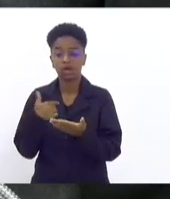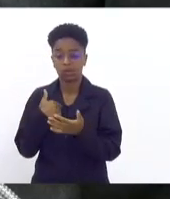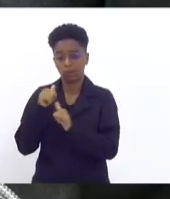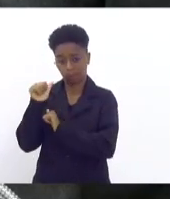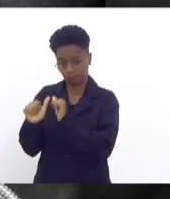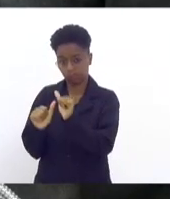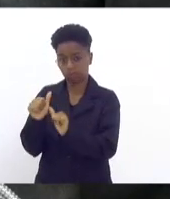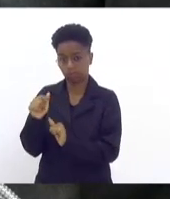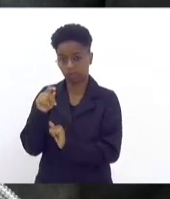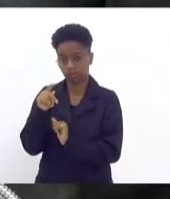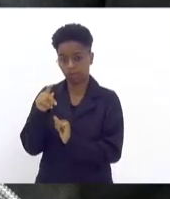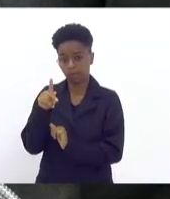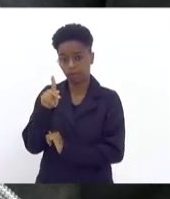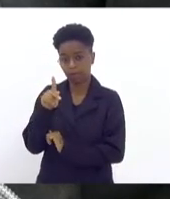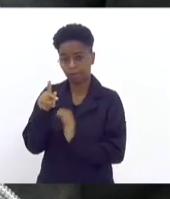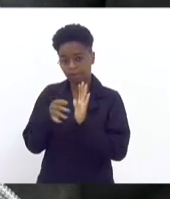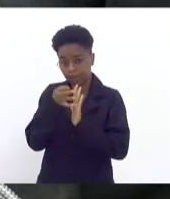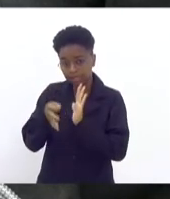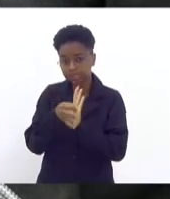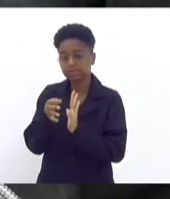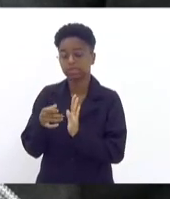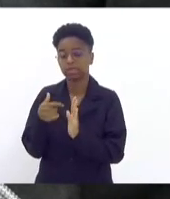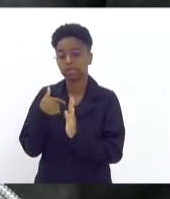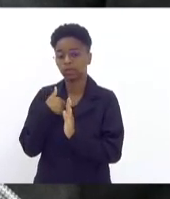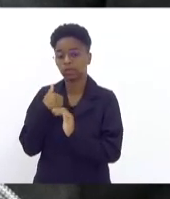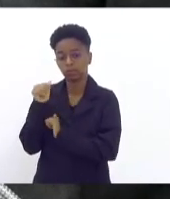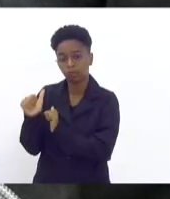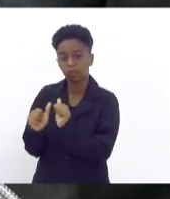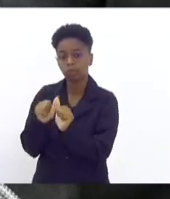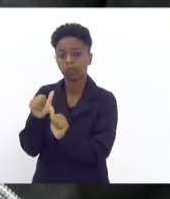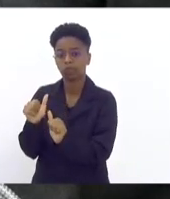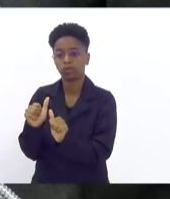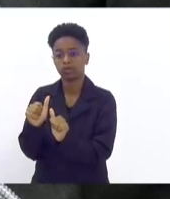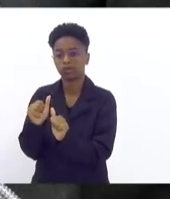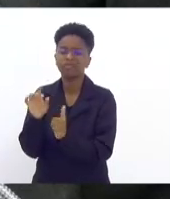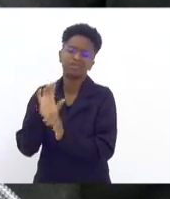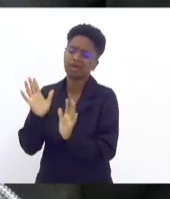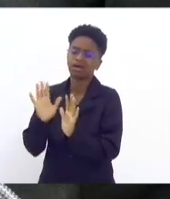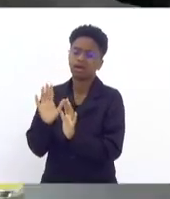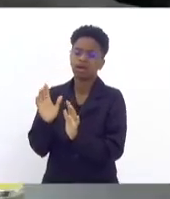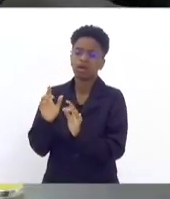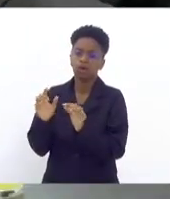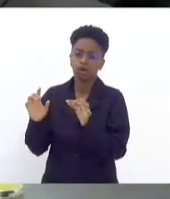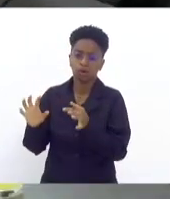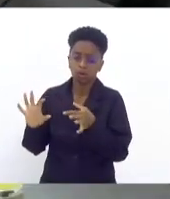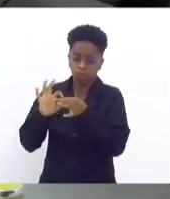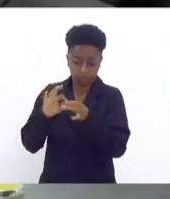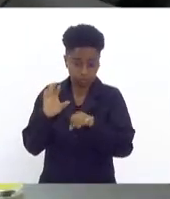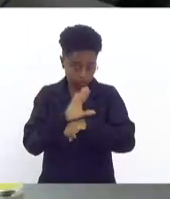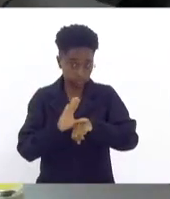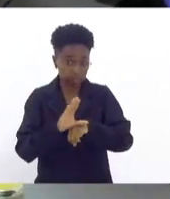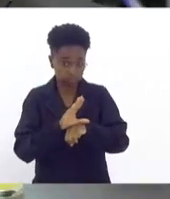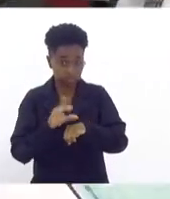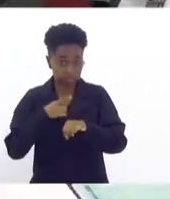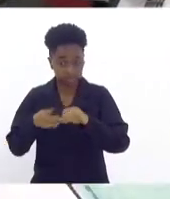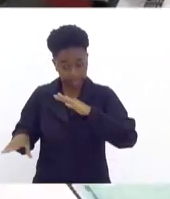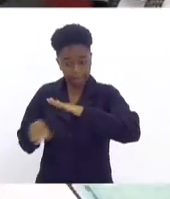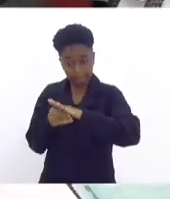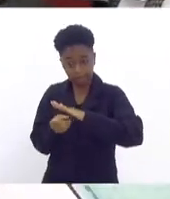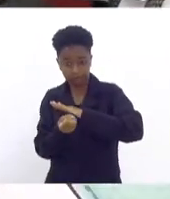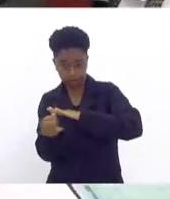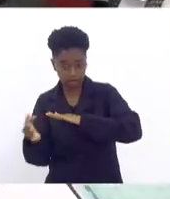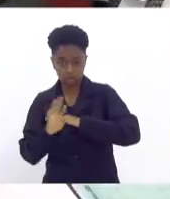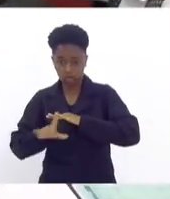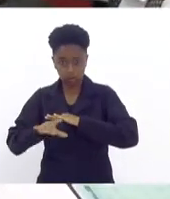o meu parecer para transformá-lo em... Aliás, mantendo a constitucionalidade com emenda, com emendas. Não só